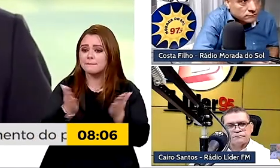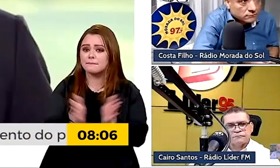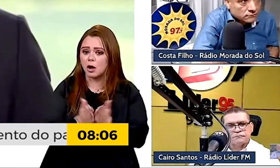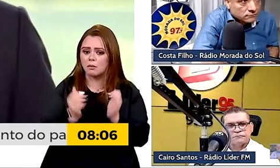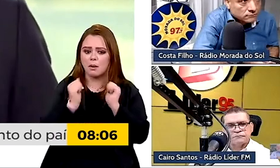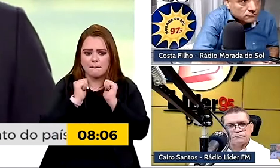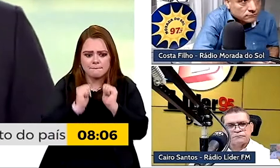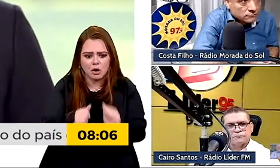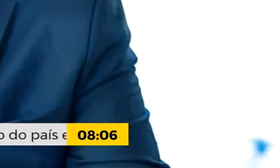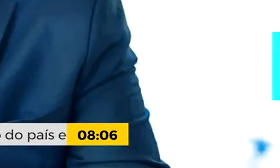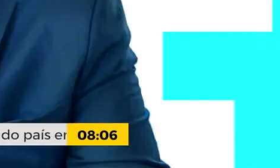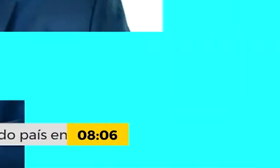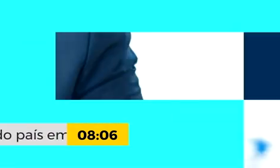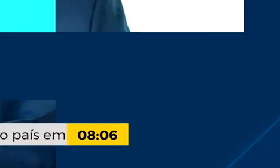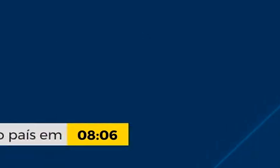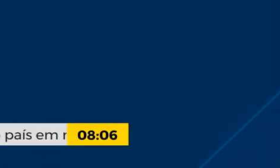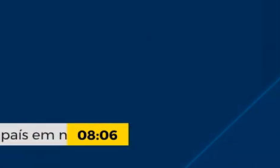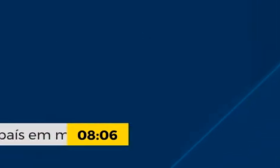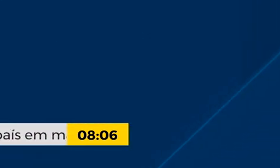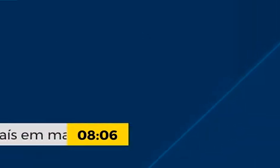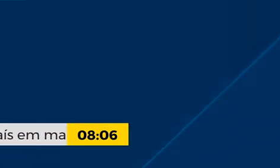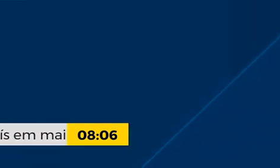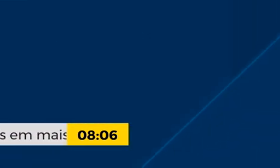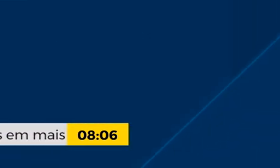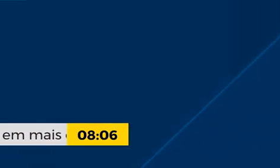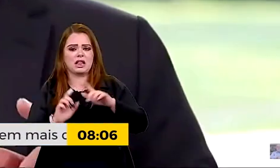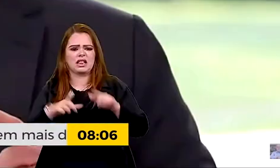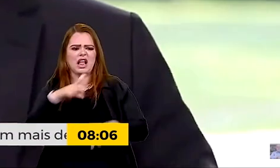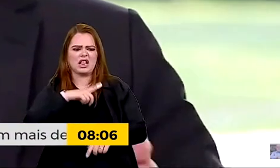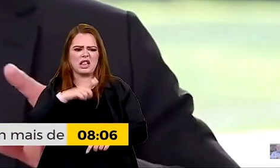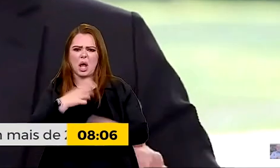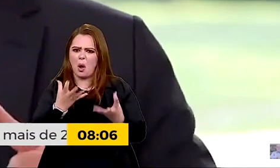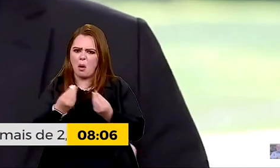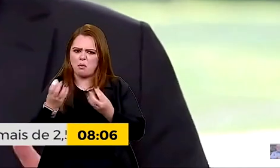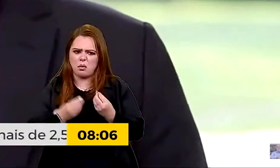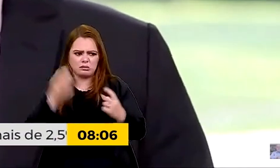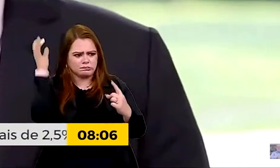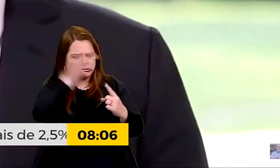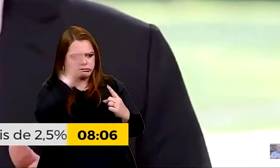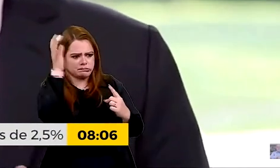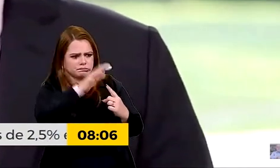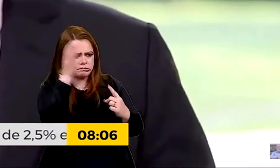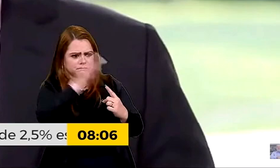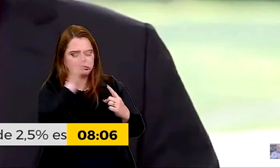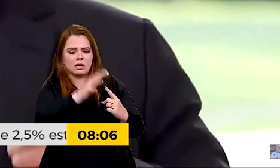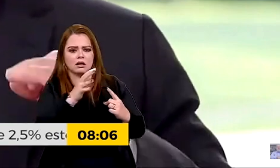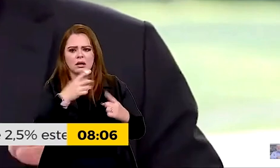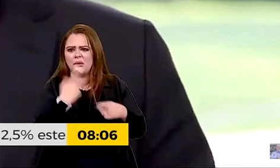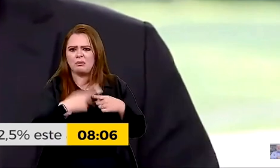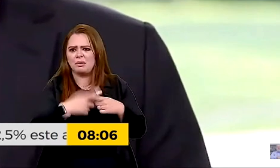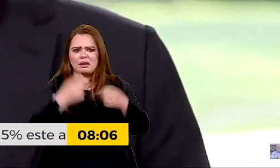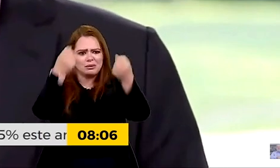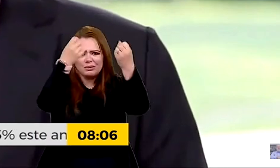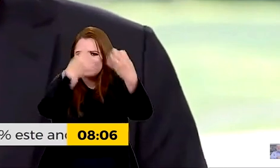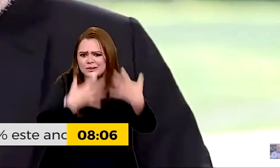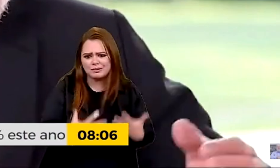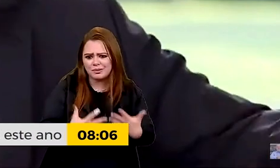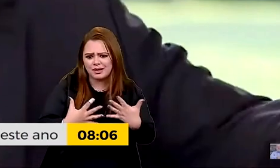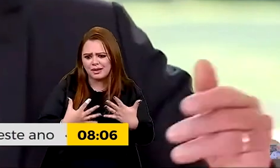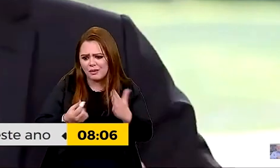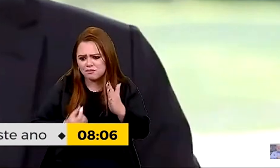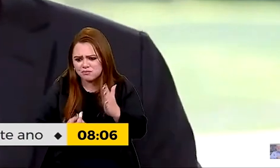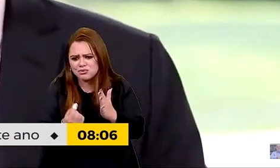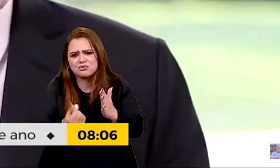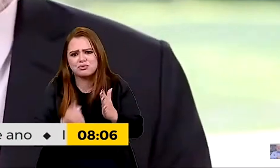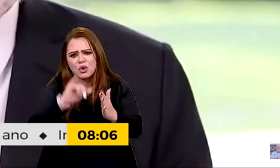social desse país não tem explicação nesse país uma taxa de juro a três de